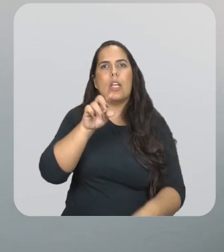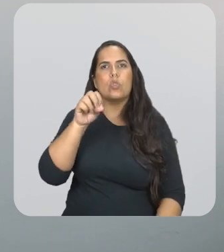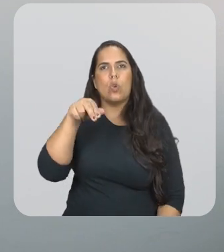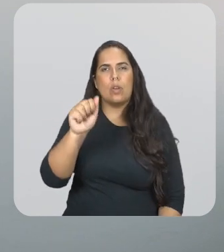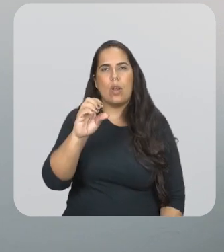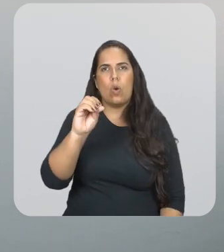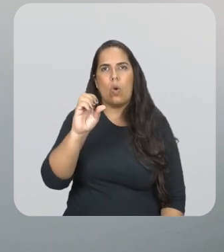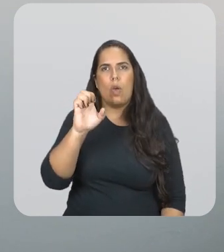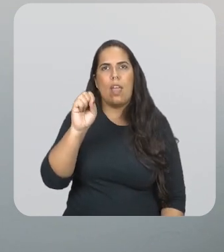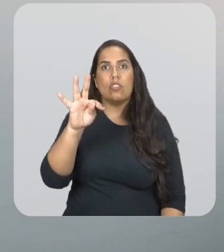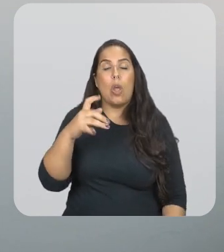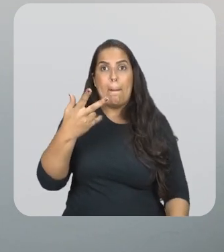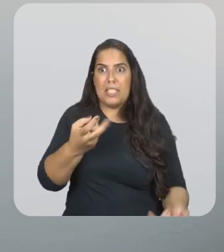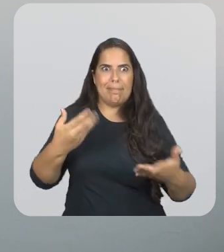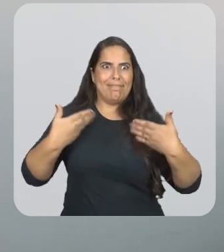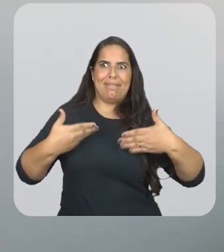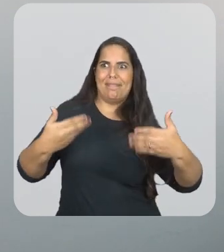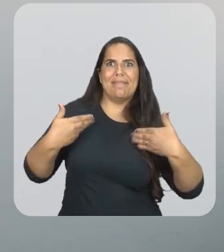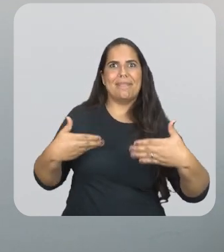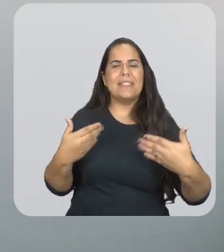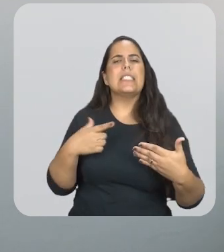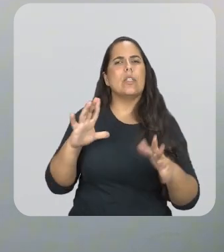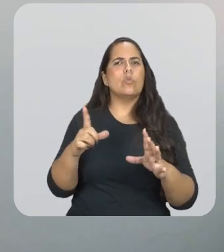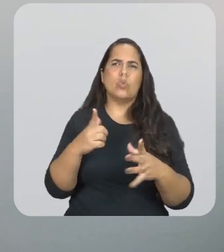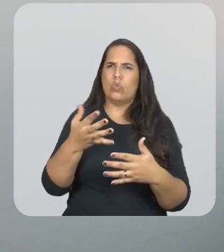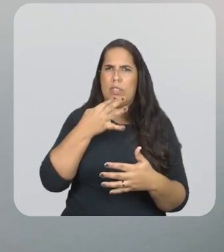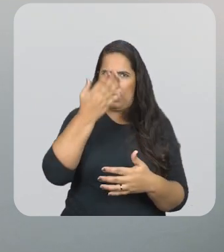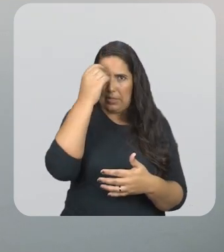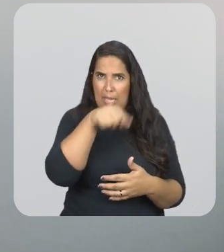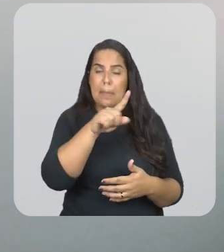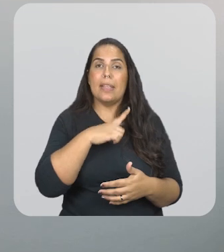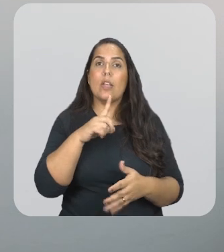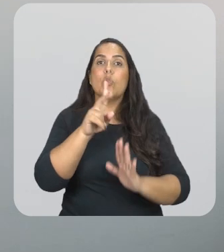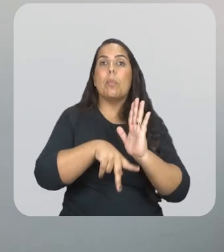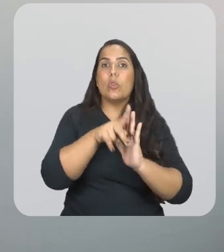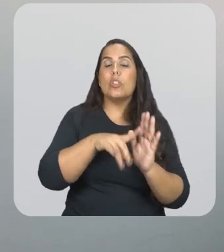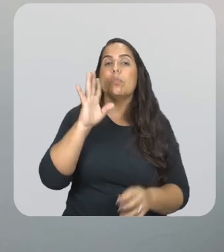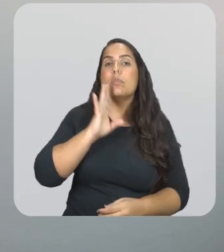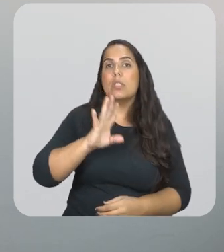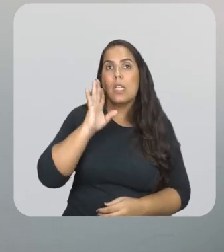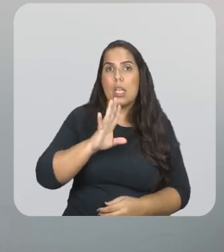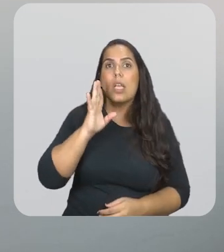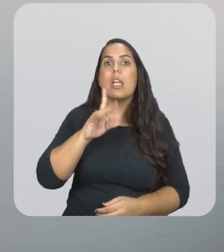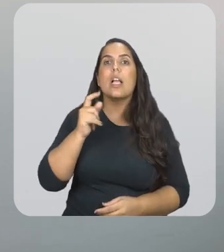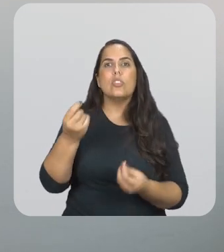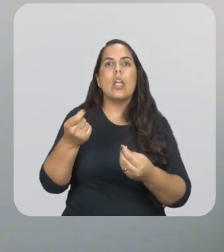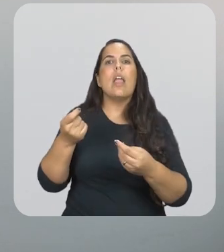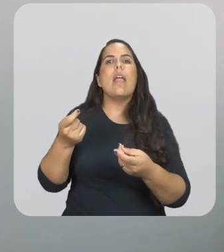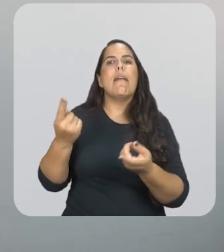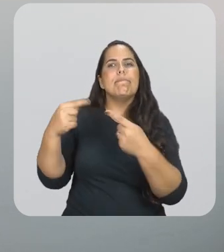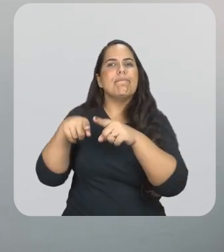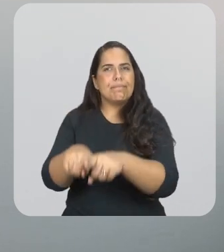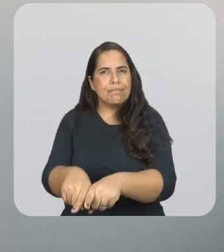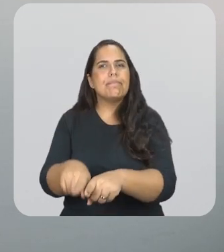eu passava nos stands, eles estavam super empolgados. A gente tem uma galera, não sei se vocês sabem, mas existem uns projetos muito legais, financiados pela